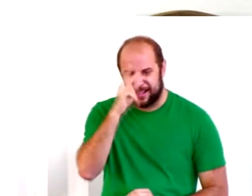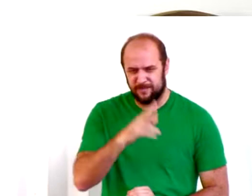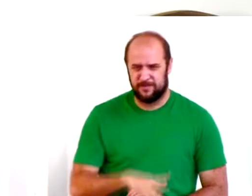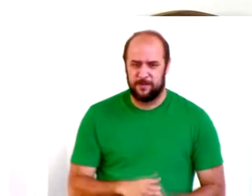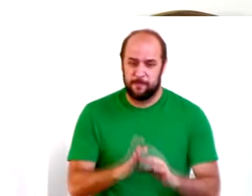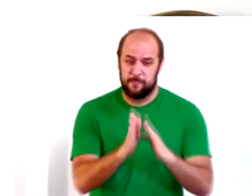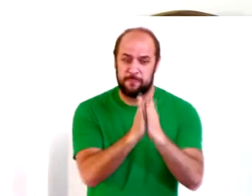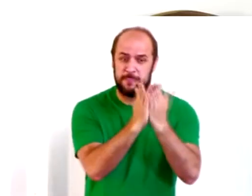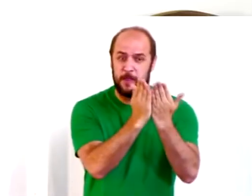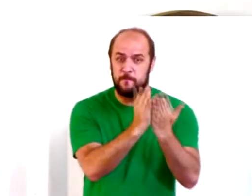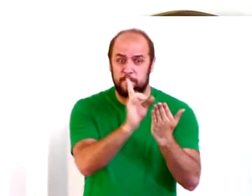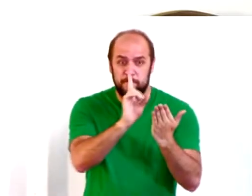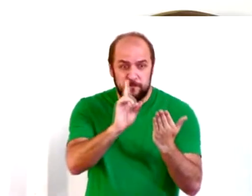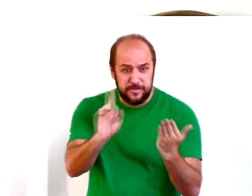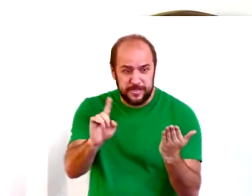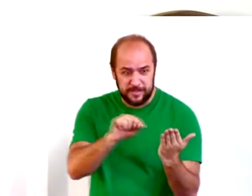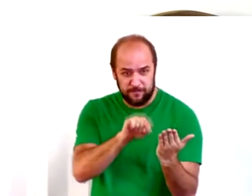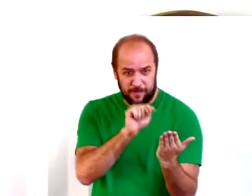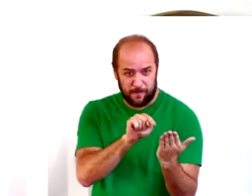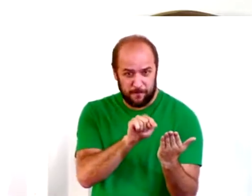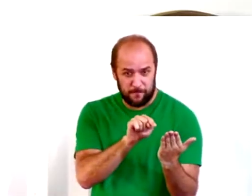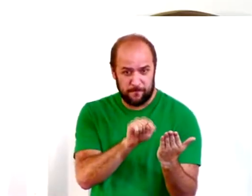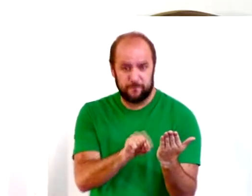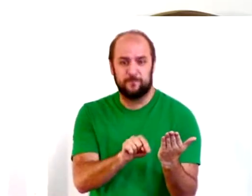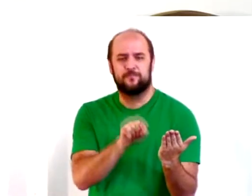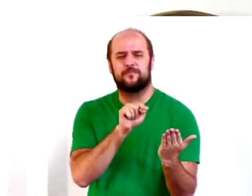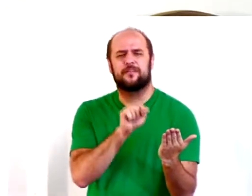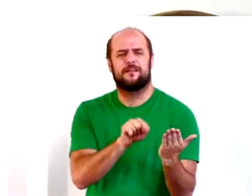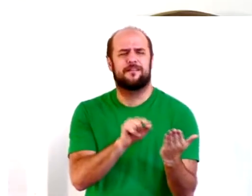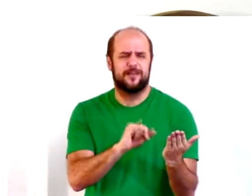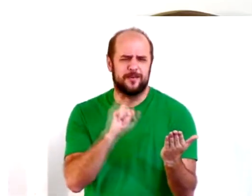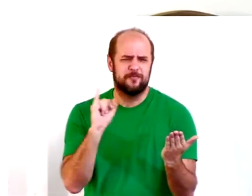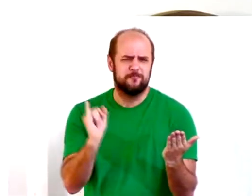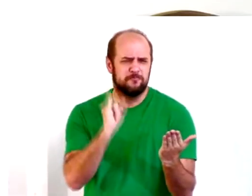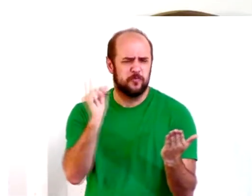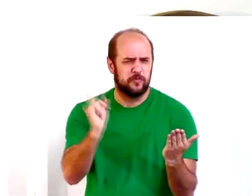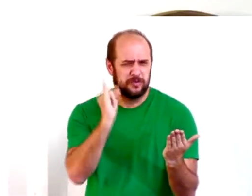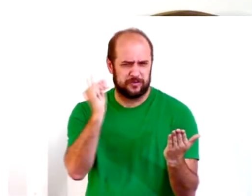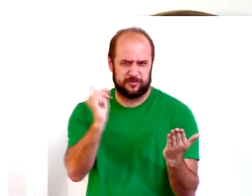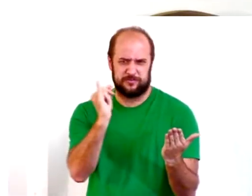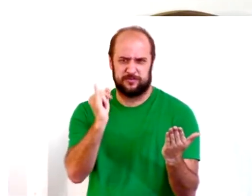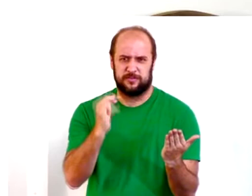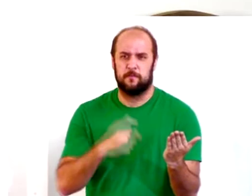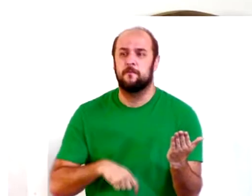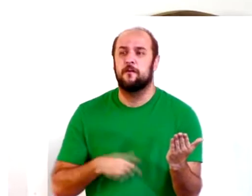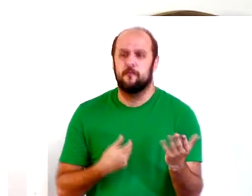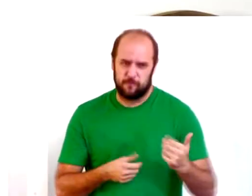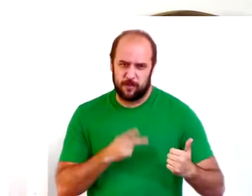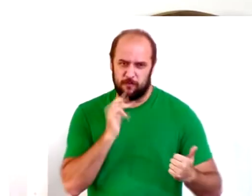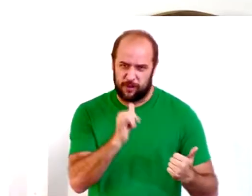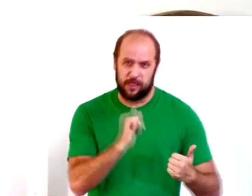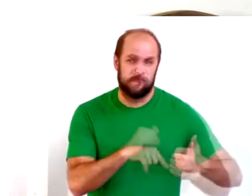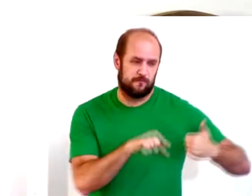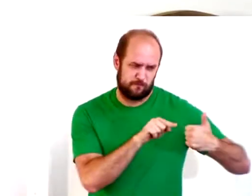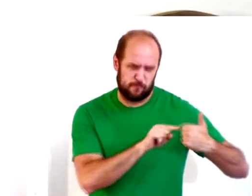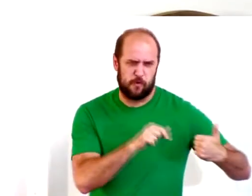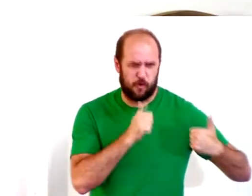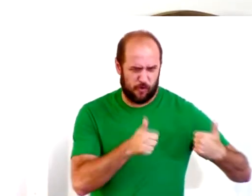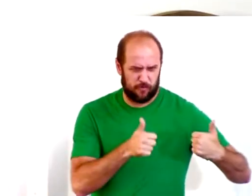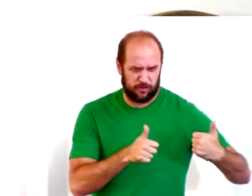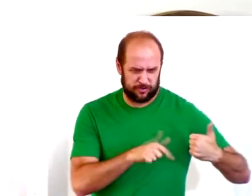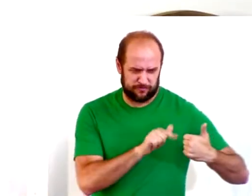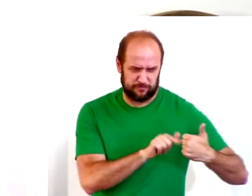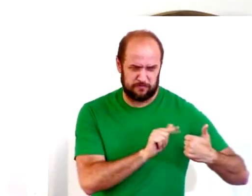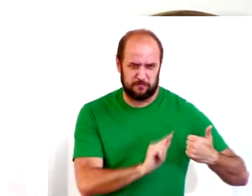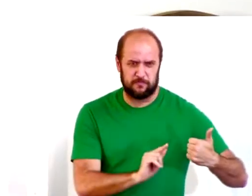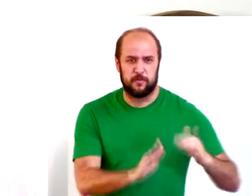a Bíblia que vocês desenharam em cima, é alguma coisa que a gente, sabe, que a gente diz, ok, é isso aí, é a